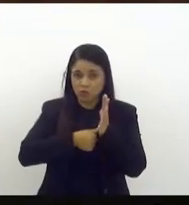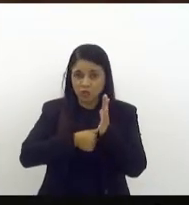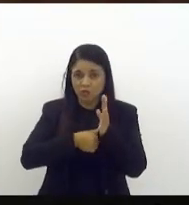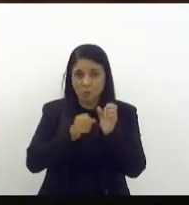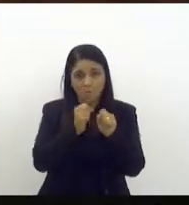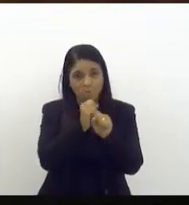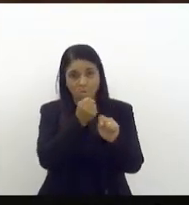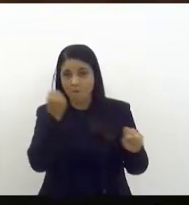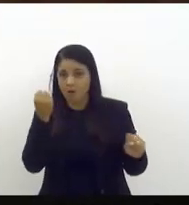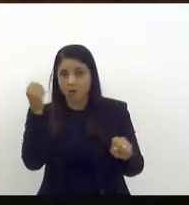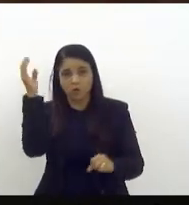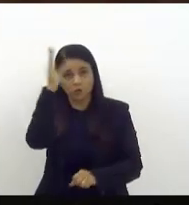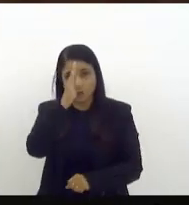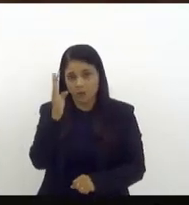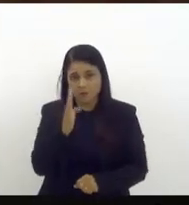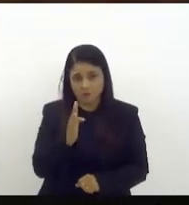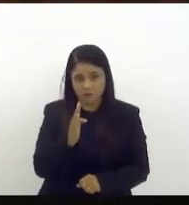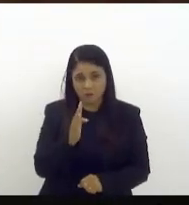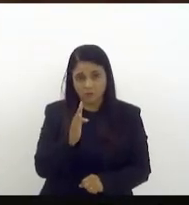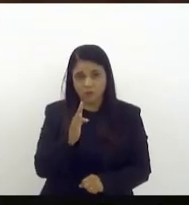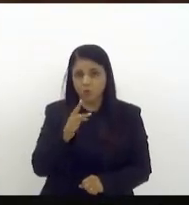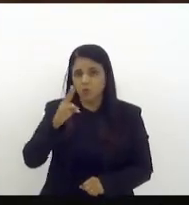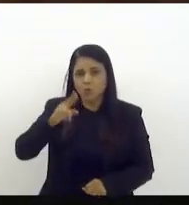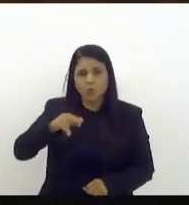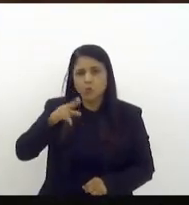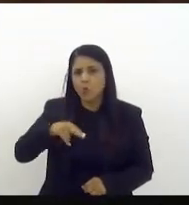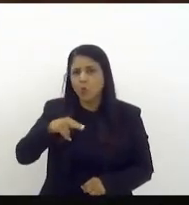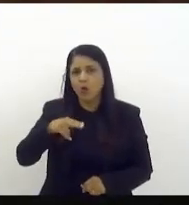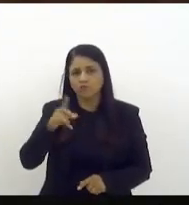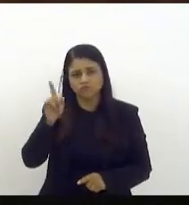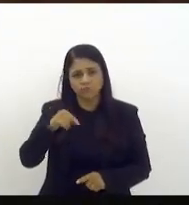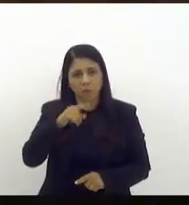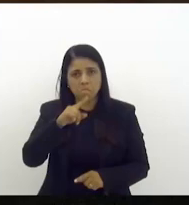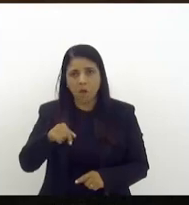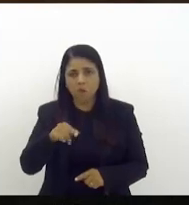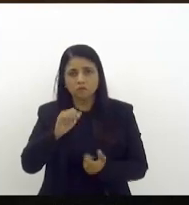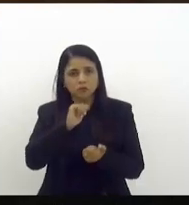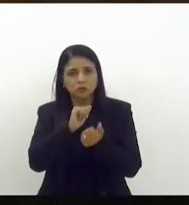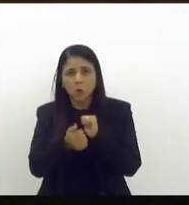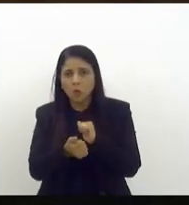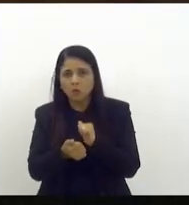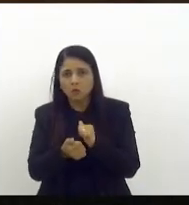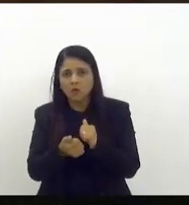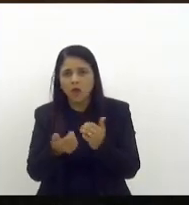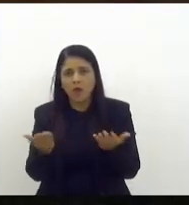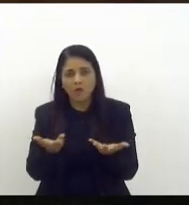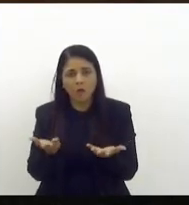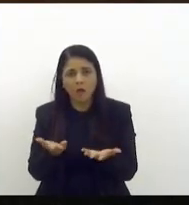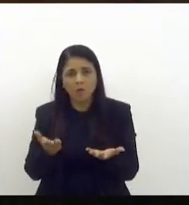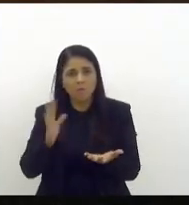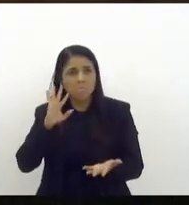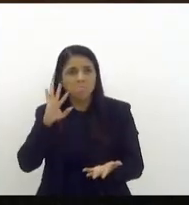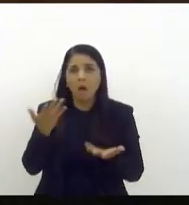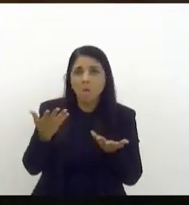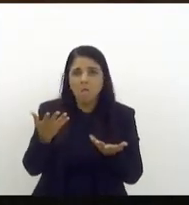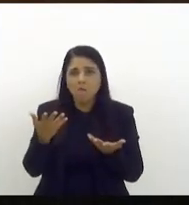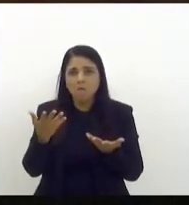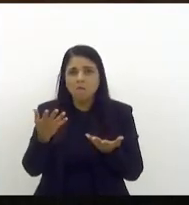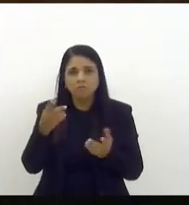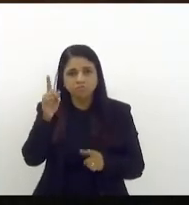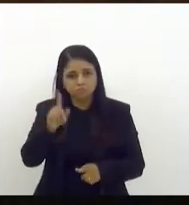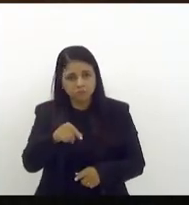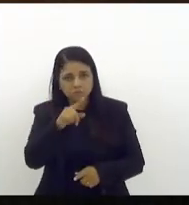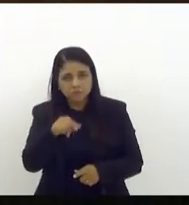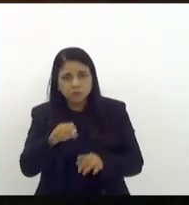que nunca deixou de receber jogos de futebol de uma hora para outra vai se tornar um estádio inviável